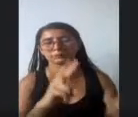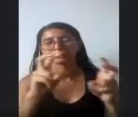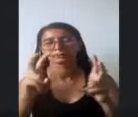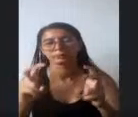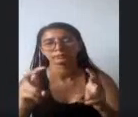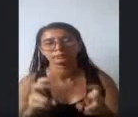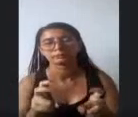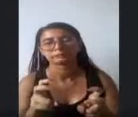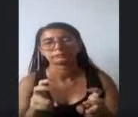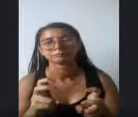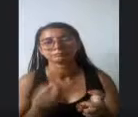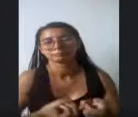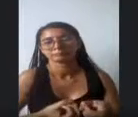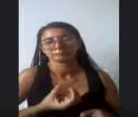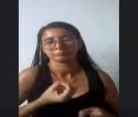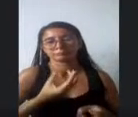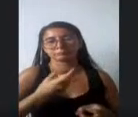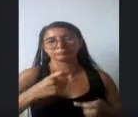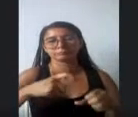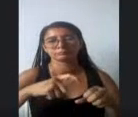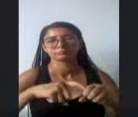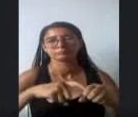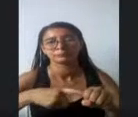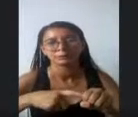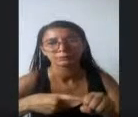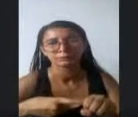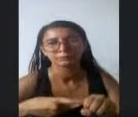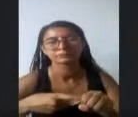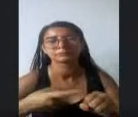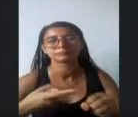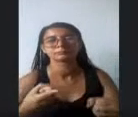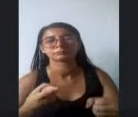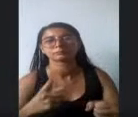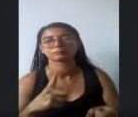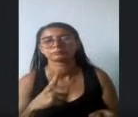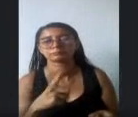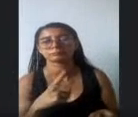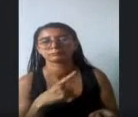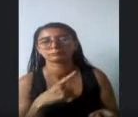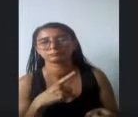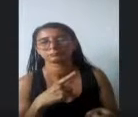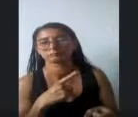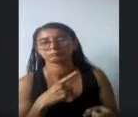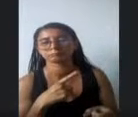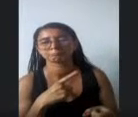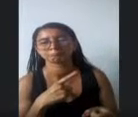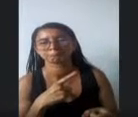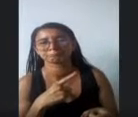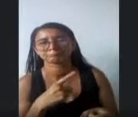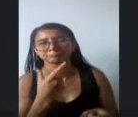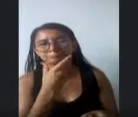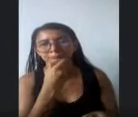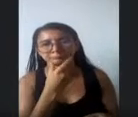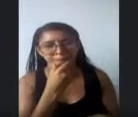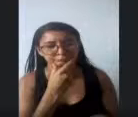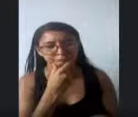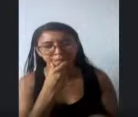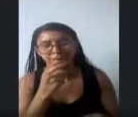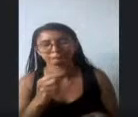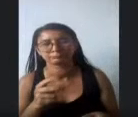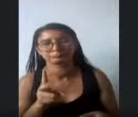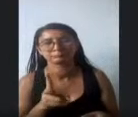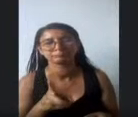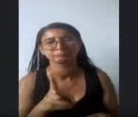próstata, ao acesso aos homens, né, e à prevenção, essas questões, mas eu acho que é sempre bom provocar,